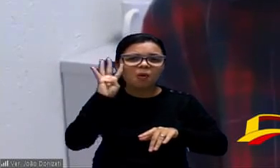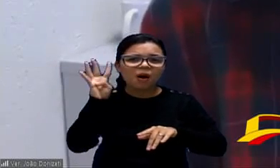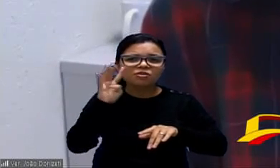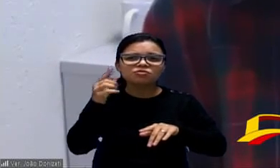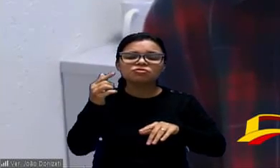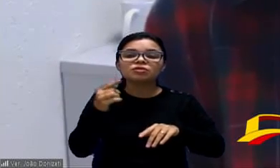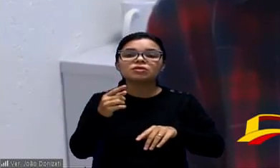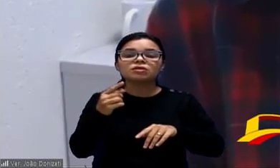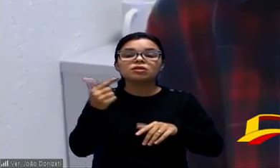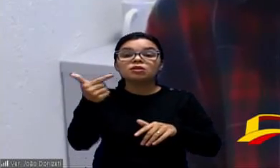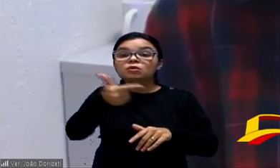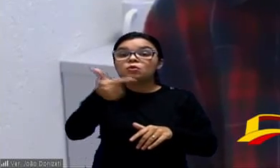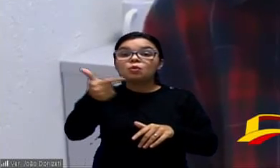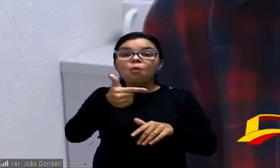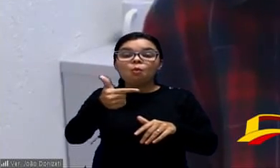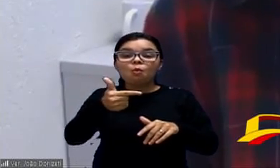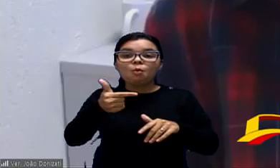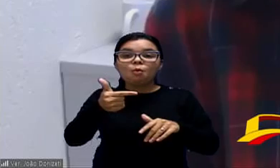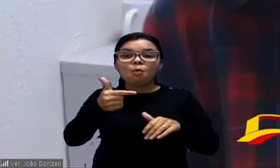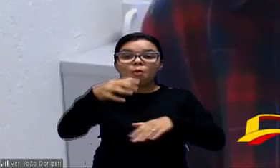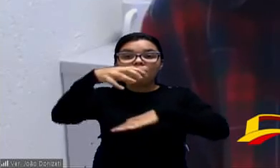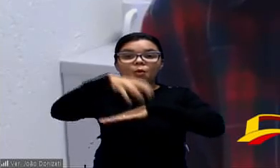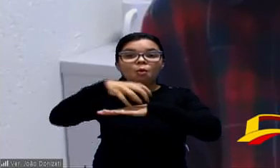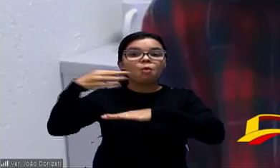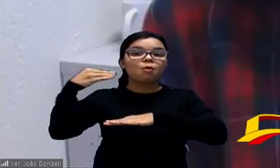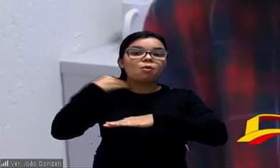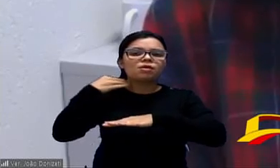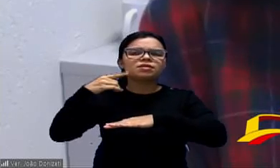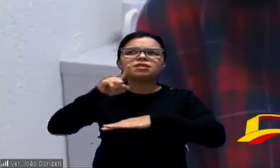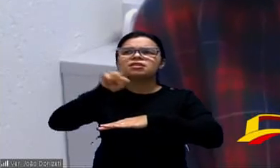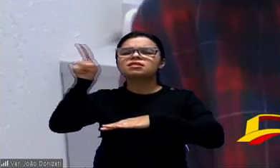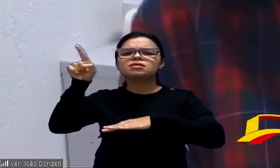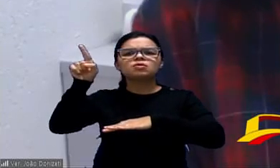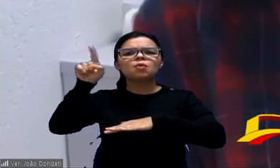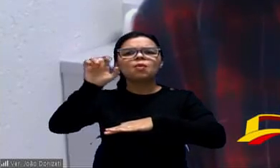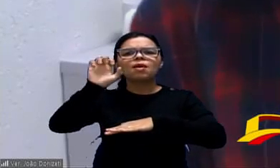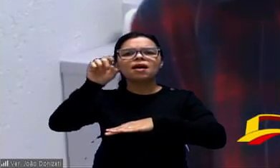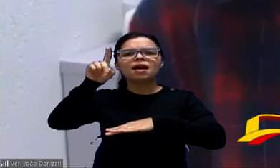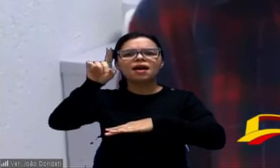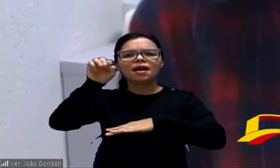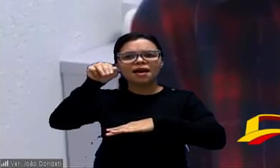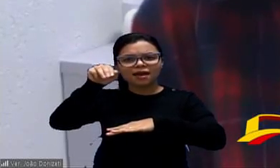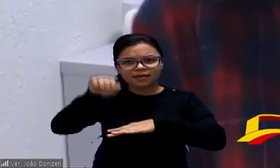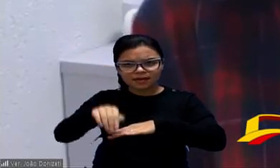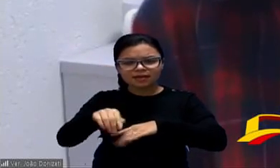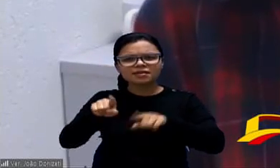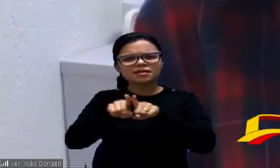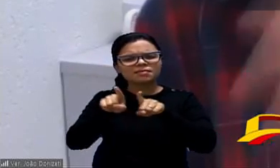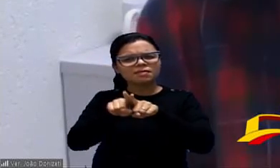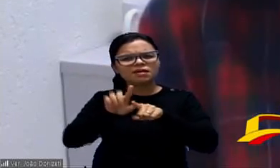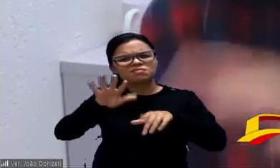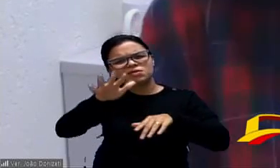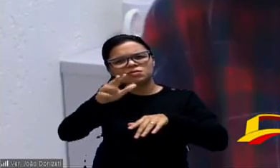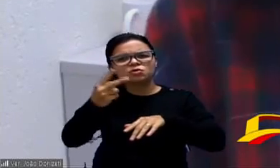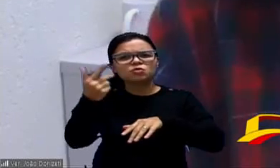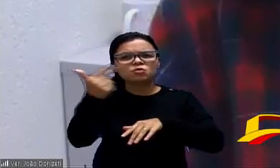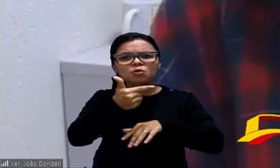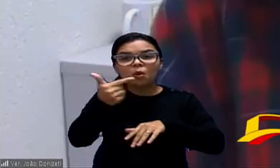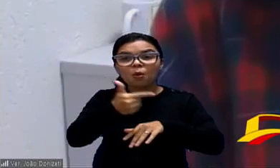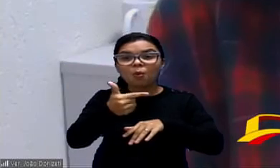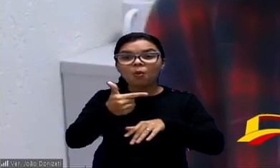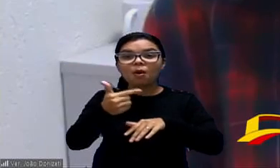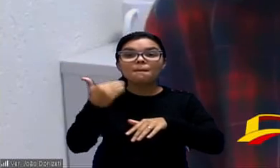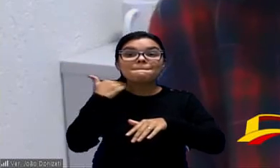em 2 agências no Éden e uma em 2 agências também na cidade de Sorocaba,